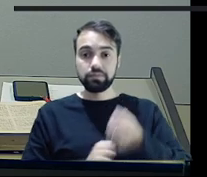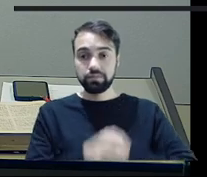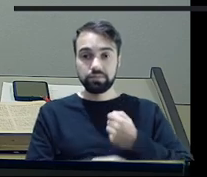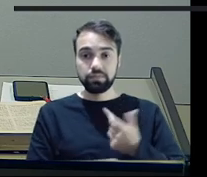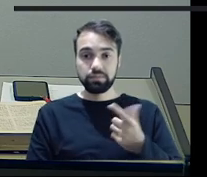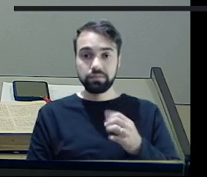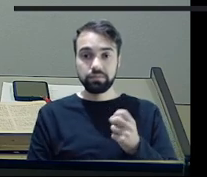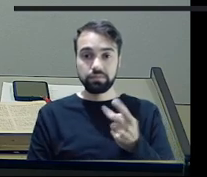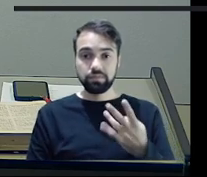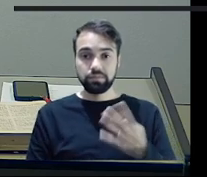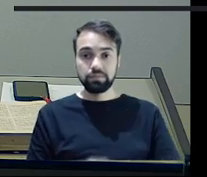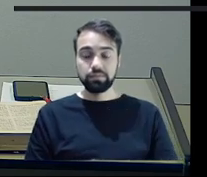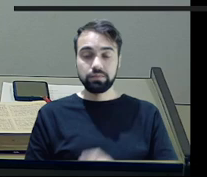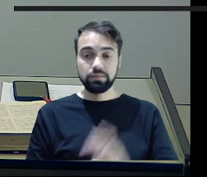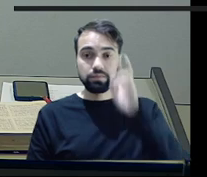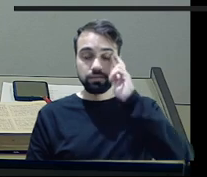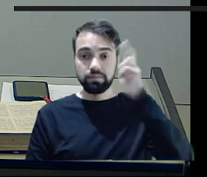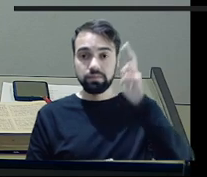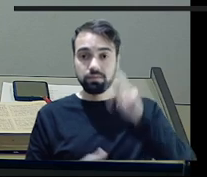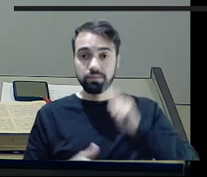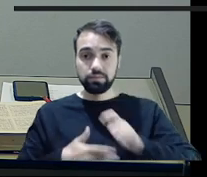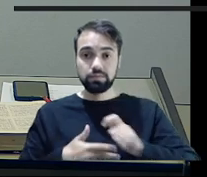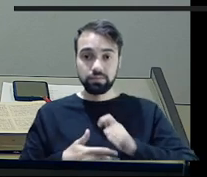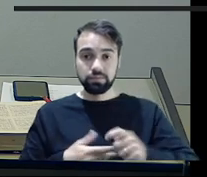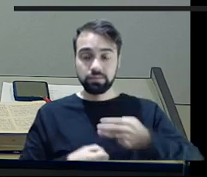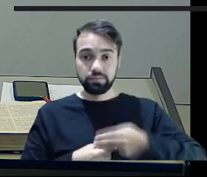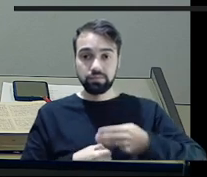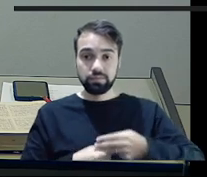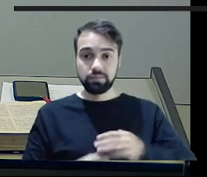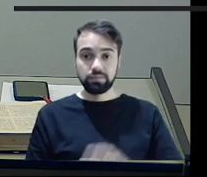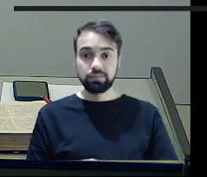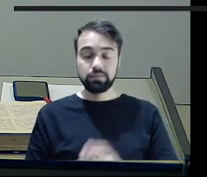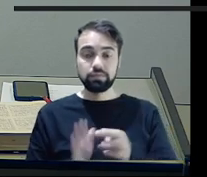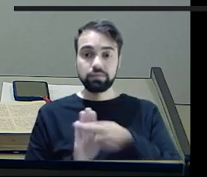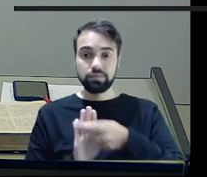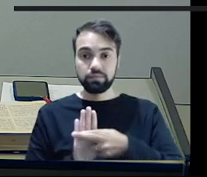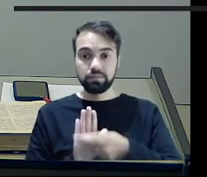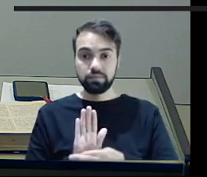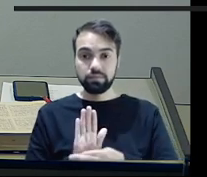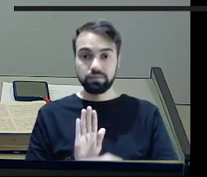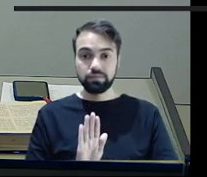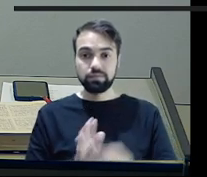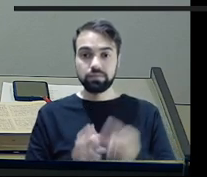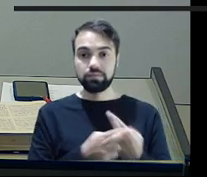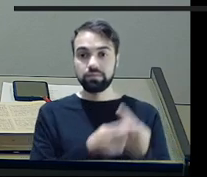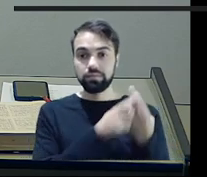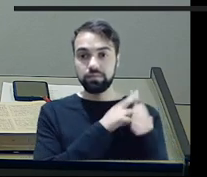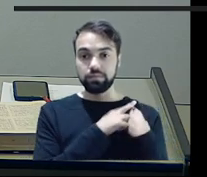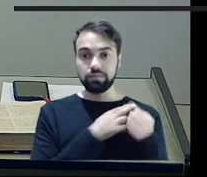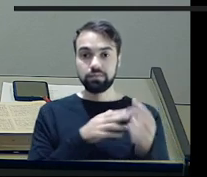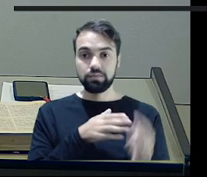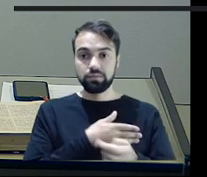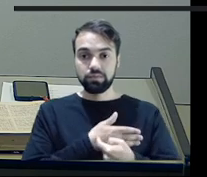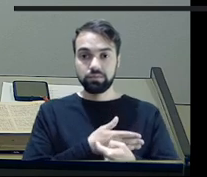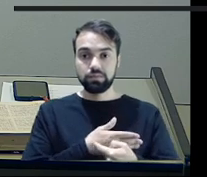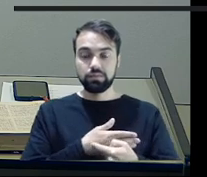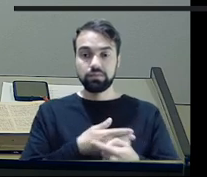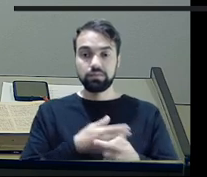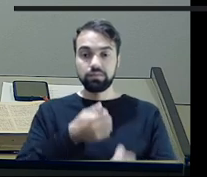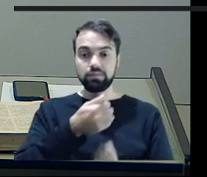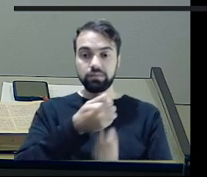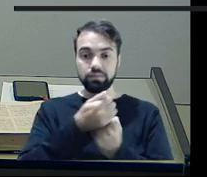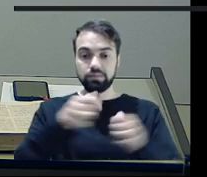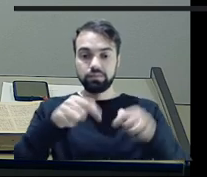de autoria do Executivo Municipal, que regulamenta o cargo de funções de assessor de gabinete